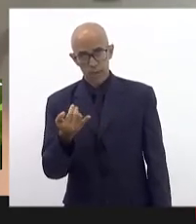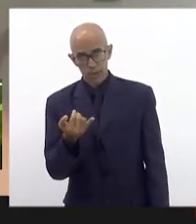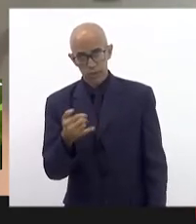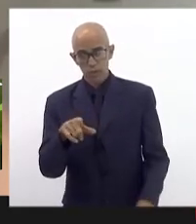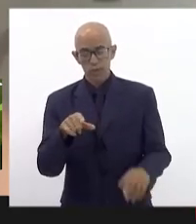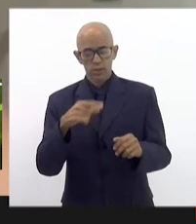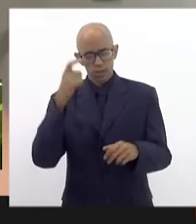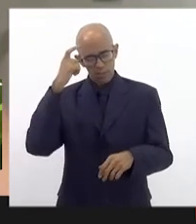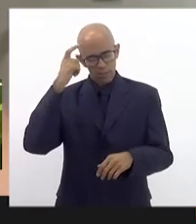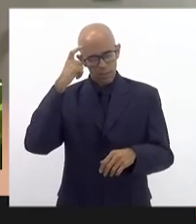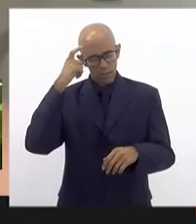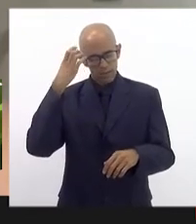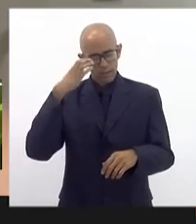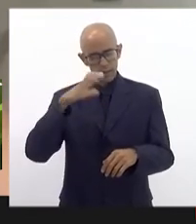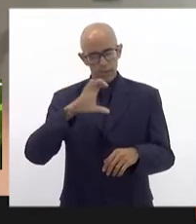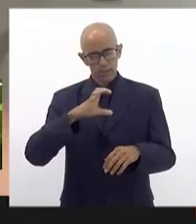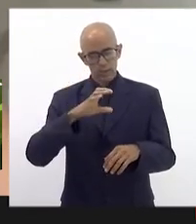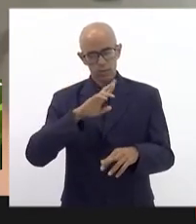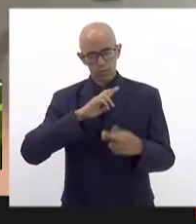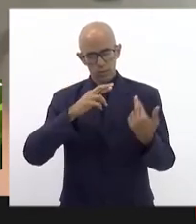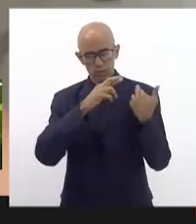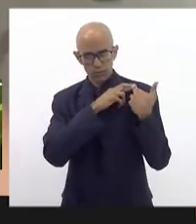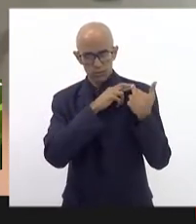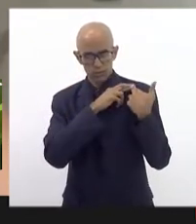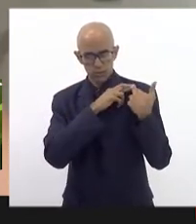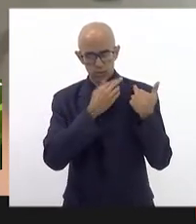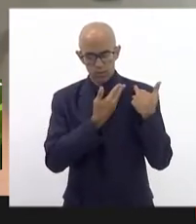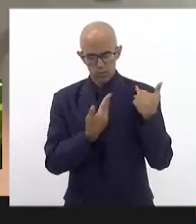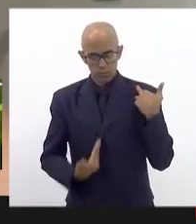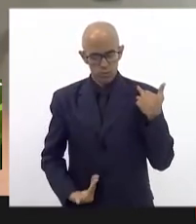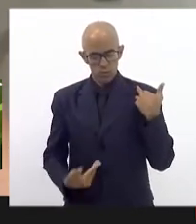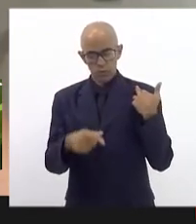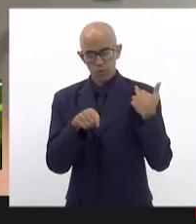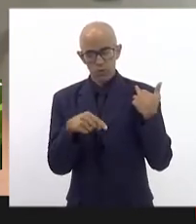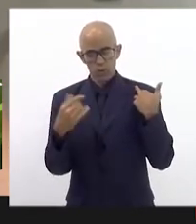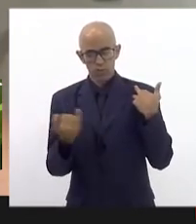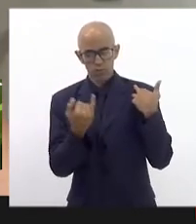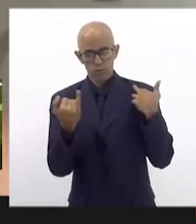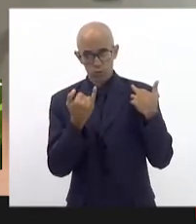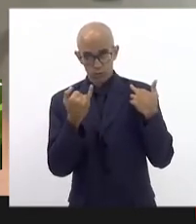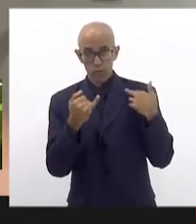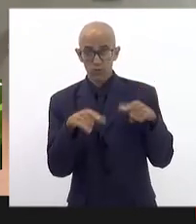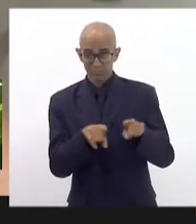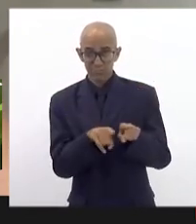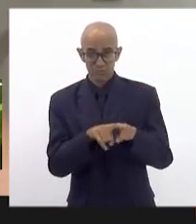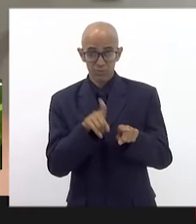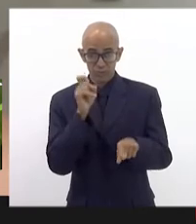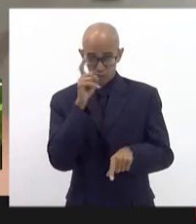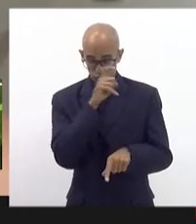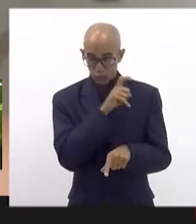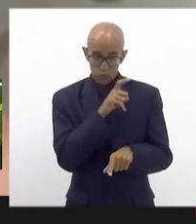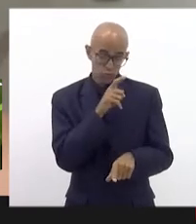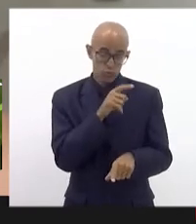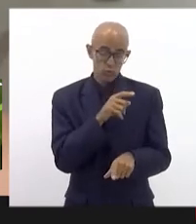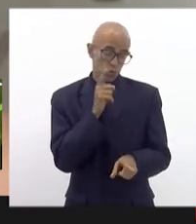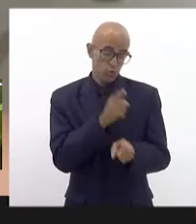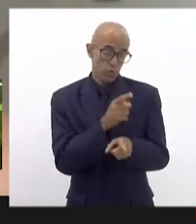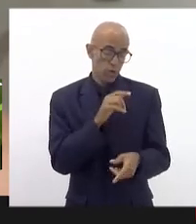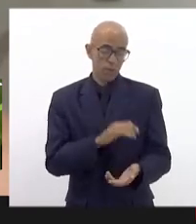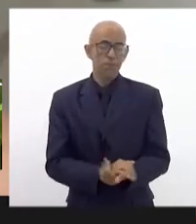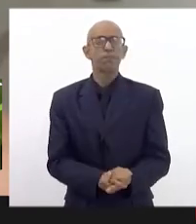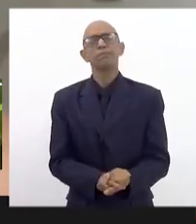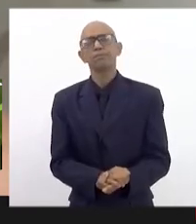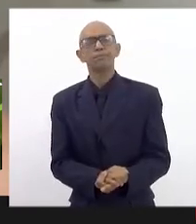com responsabilidade pública. Isso é muito importante, é muito difícil da gente encontrar.